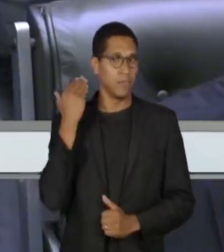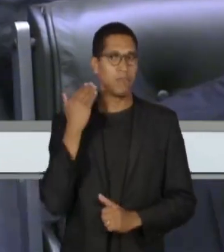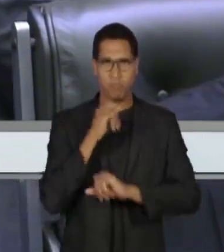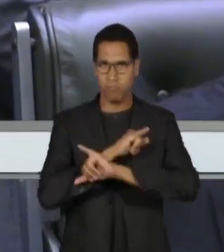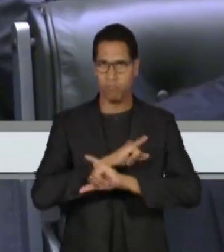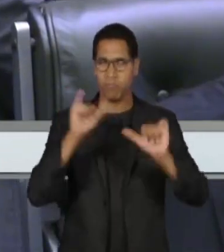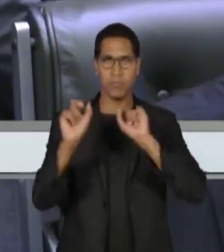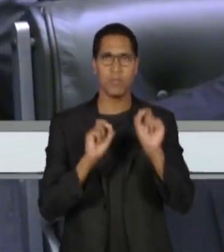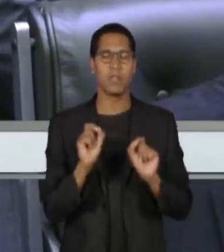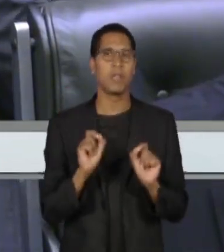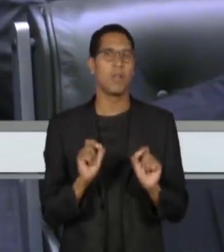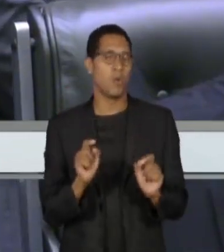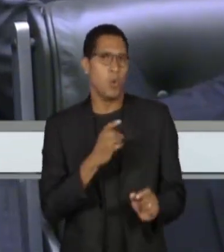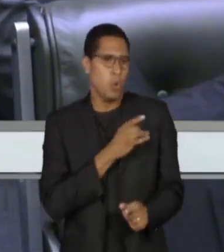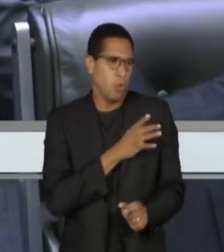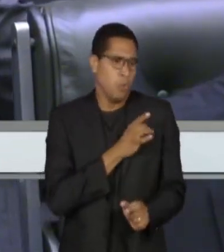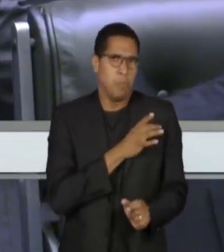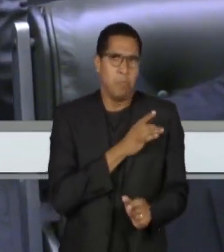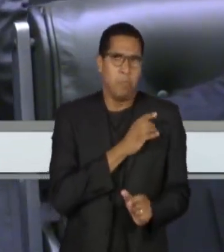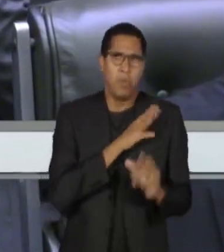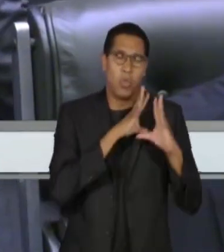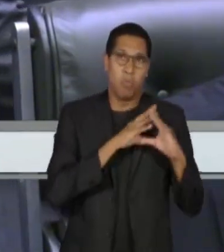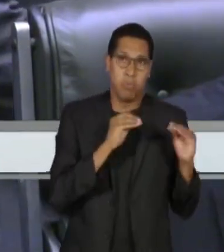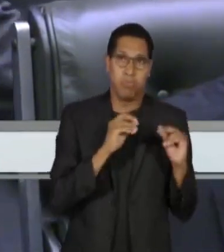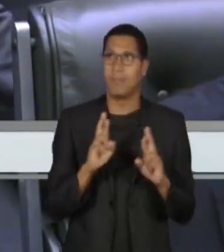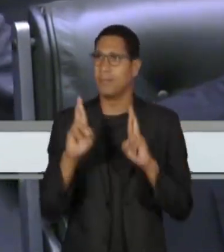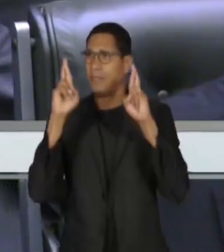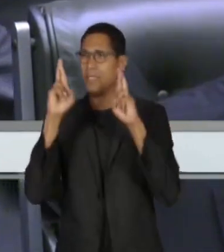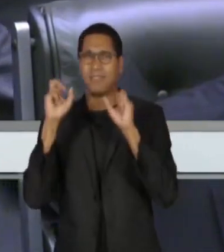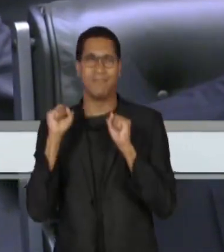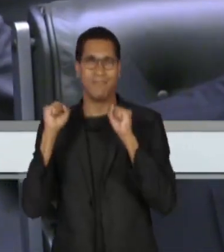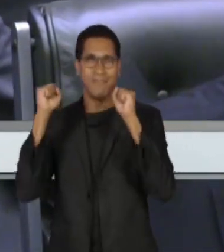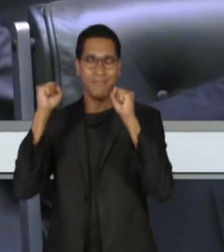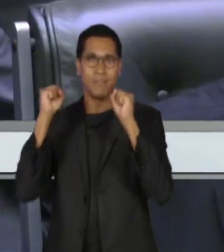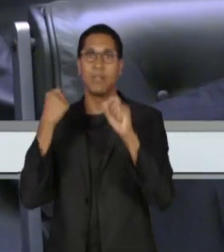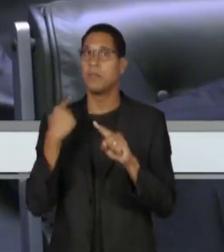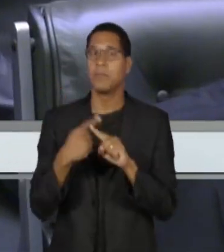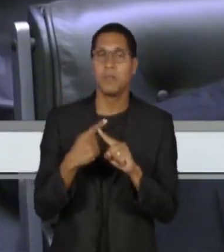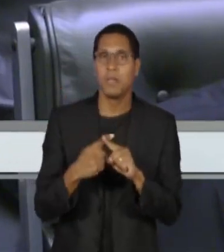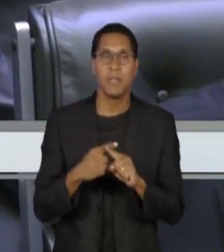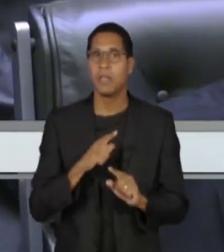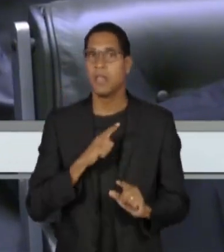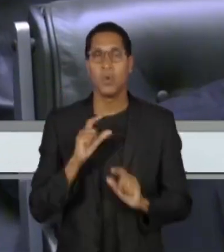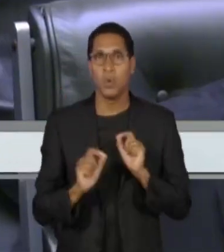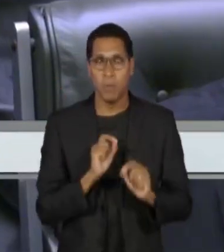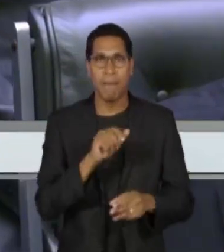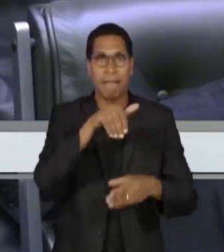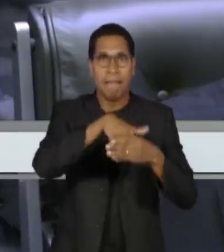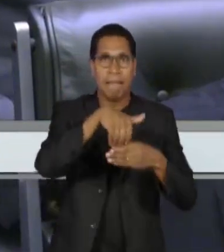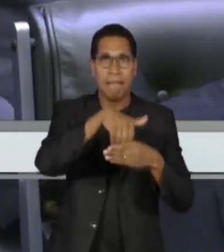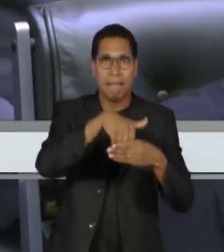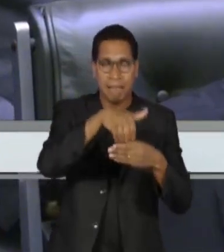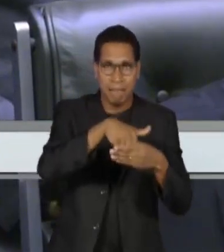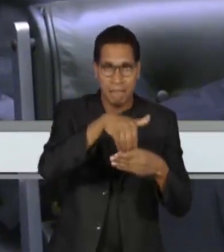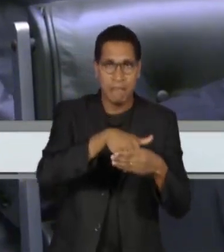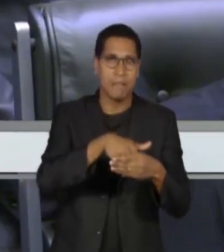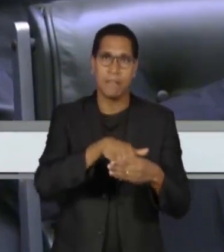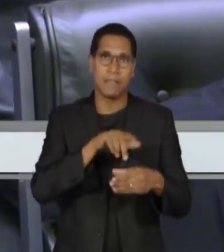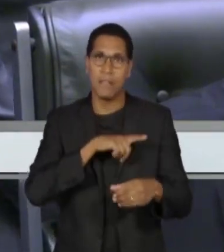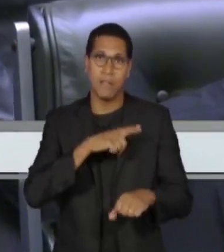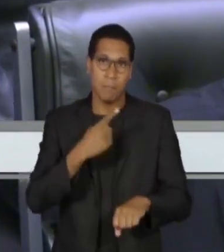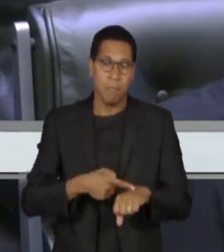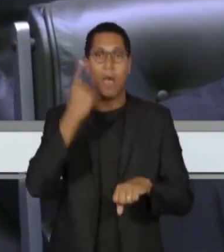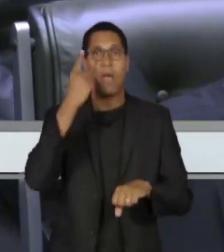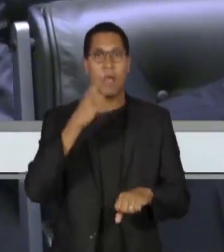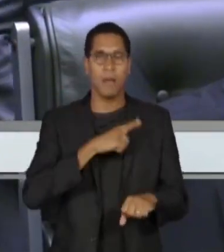tinha vencido o medo, no sentido de superar os temores diante da inédita eleição de um representante da